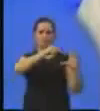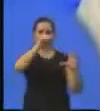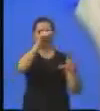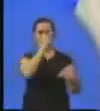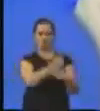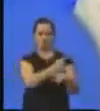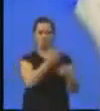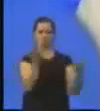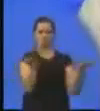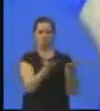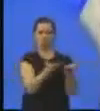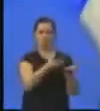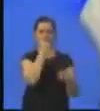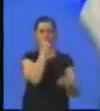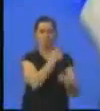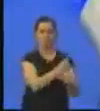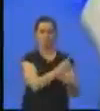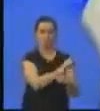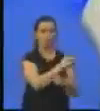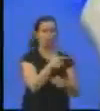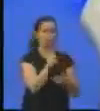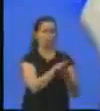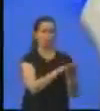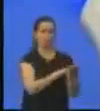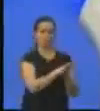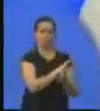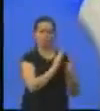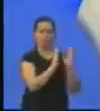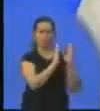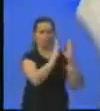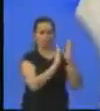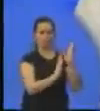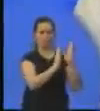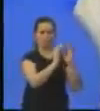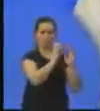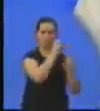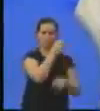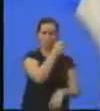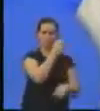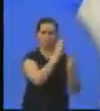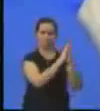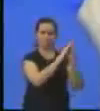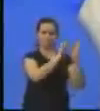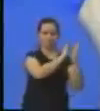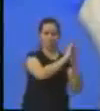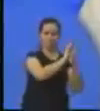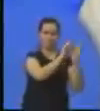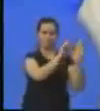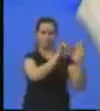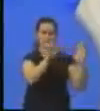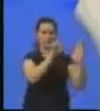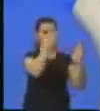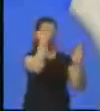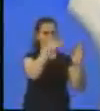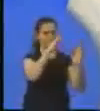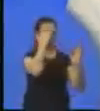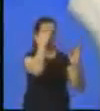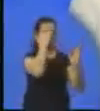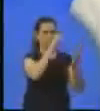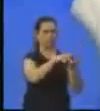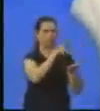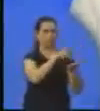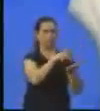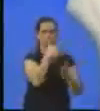encontrar. Então, repare que onde não existe, eu deixei em branco a linha na tabela. Então, para saber que não existe aquele valor. Aí